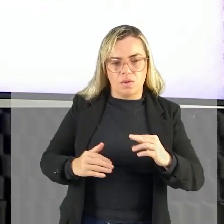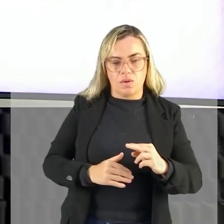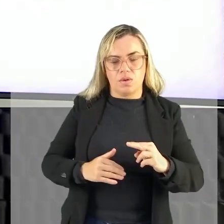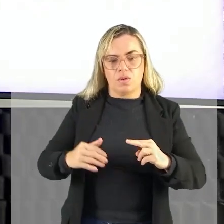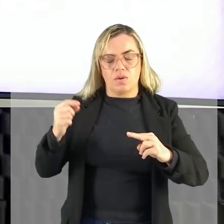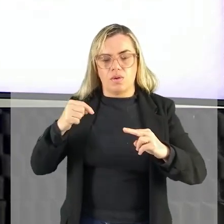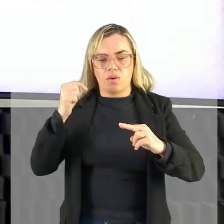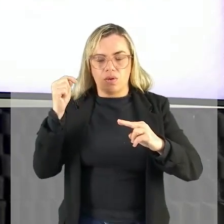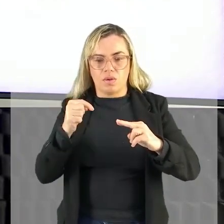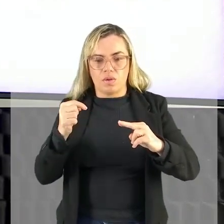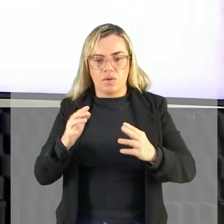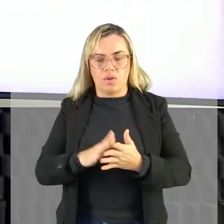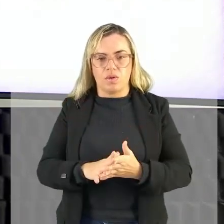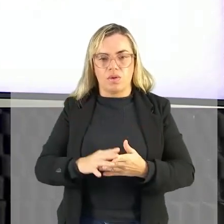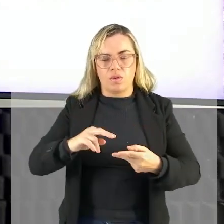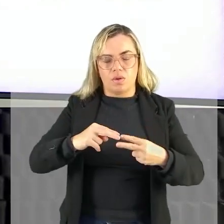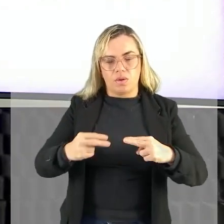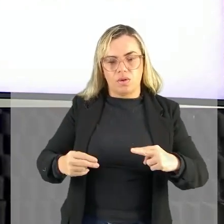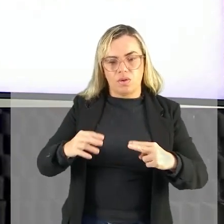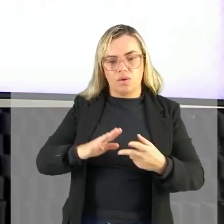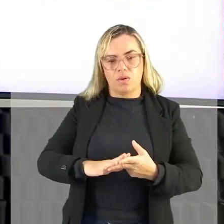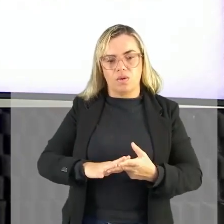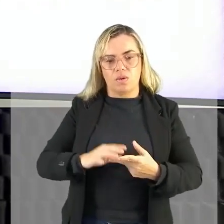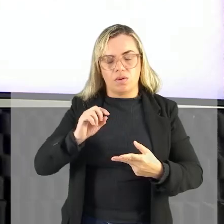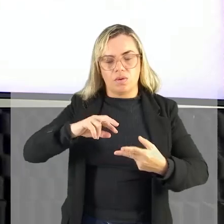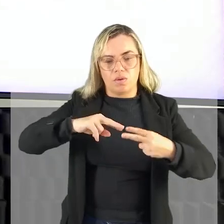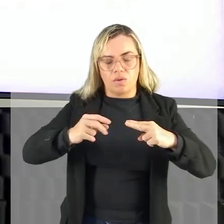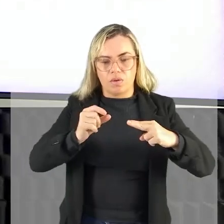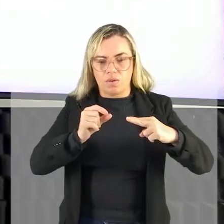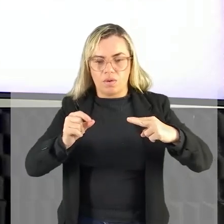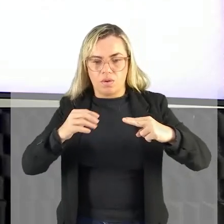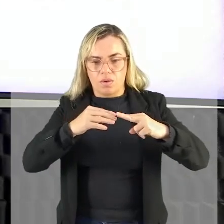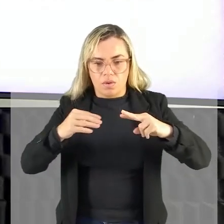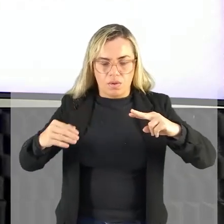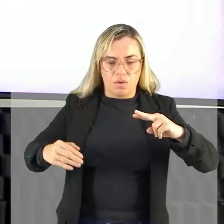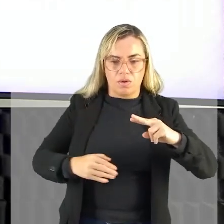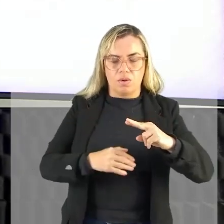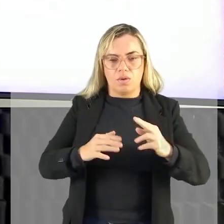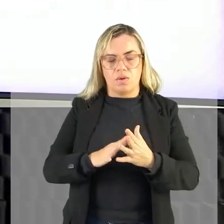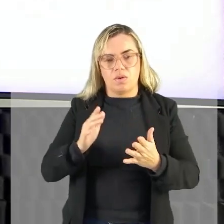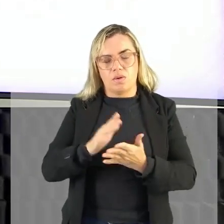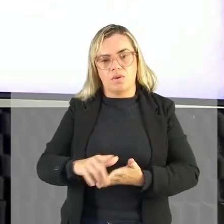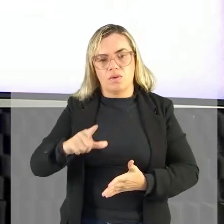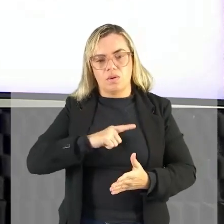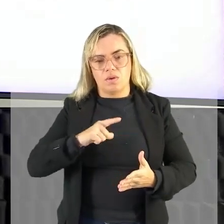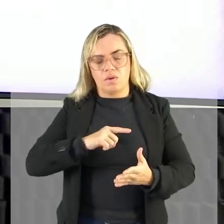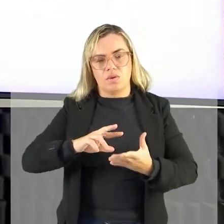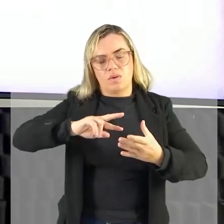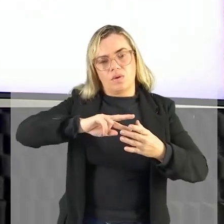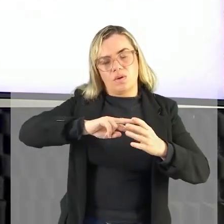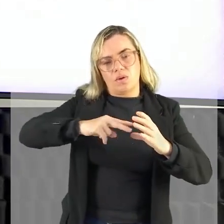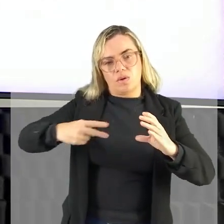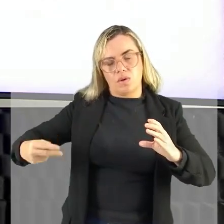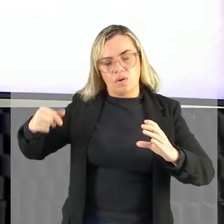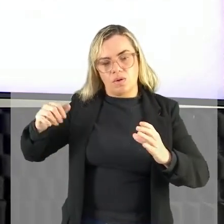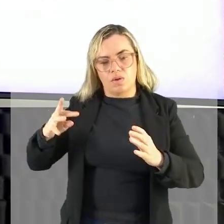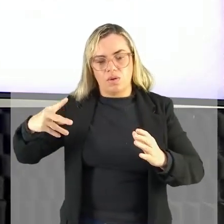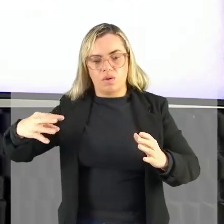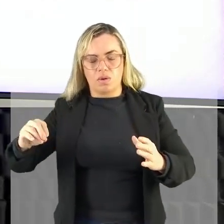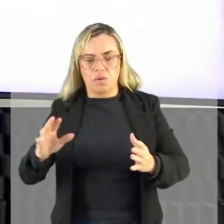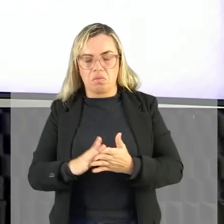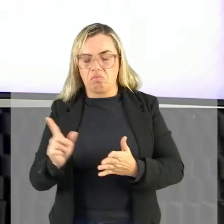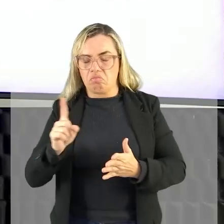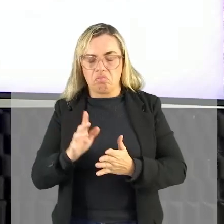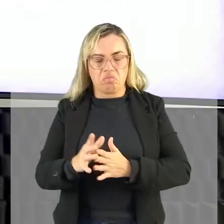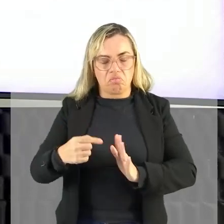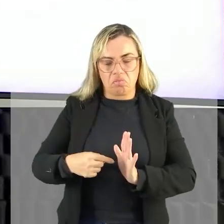é conferido por um gene recessivo. Se ele tiver no cromossomo que está inativo, ele não se expressa. Se tiver